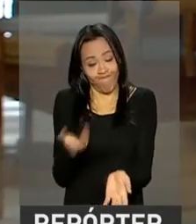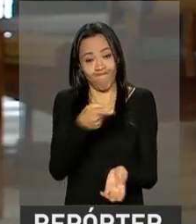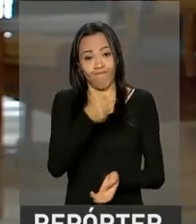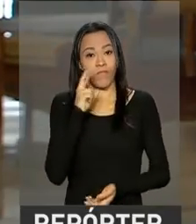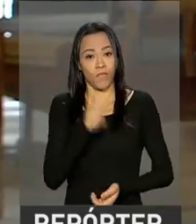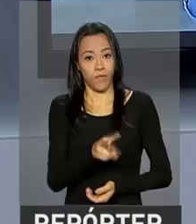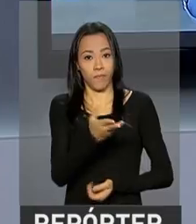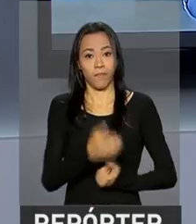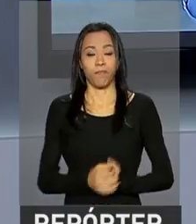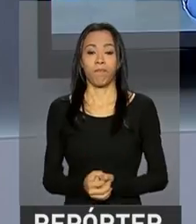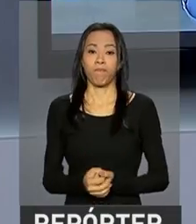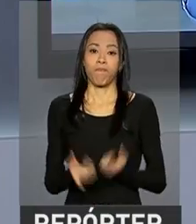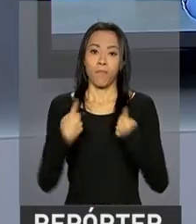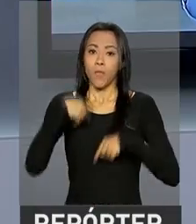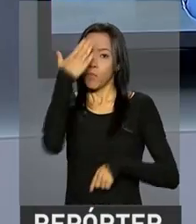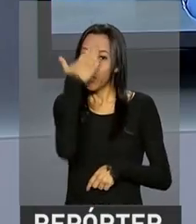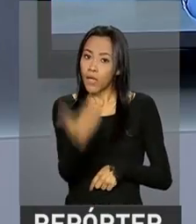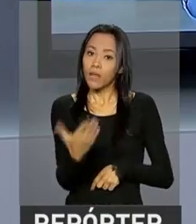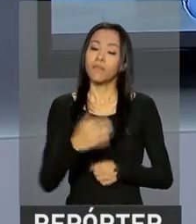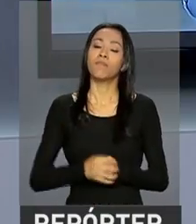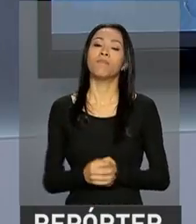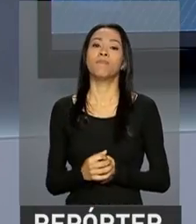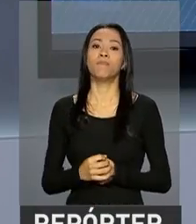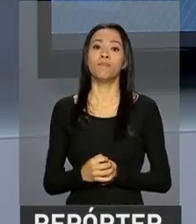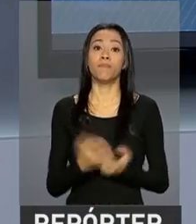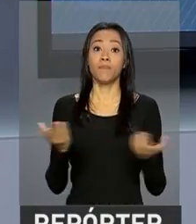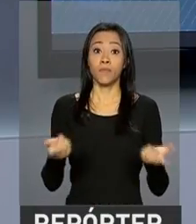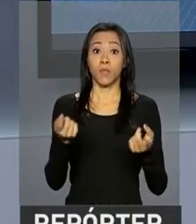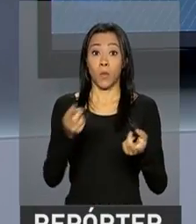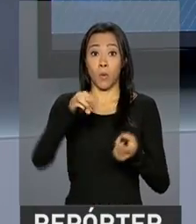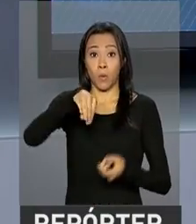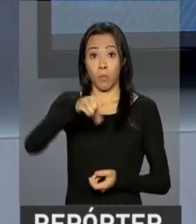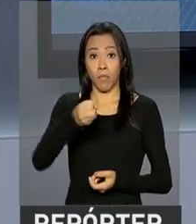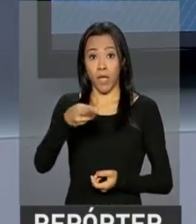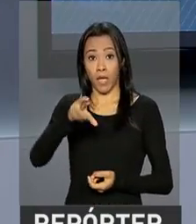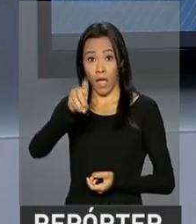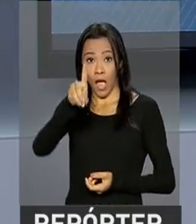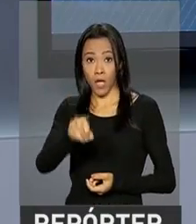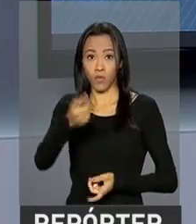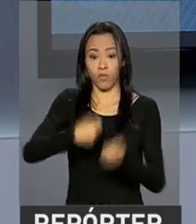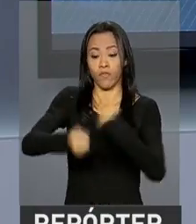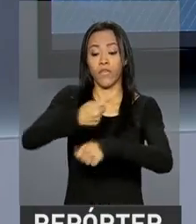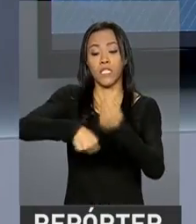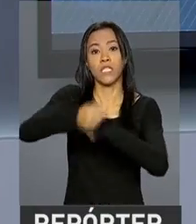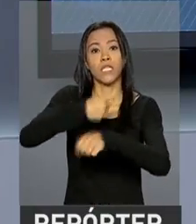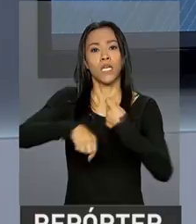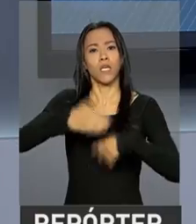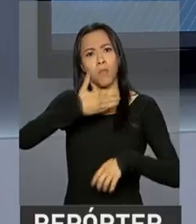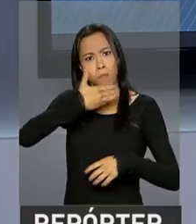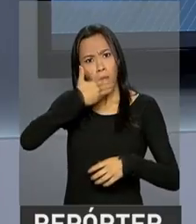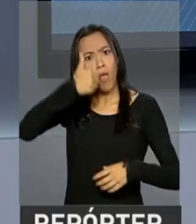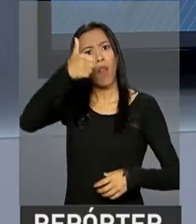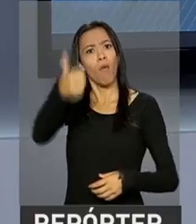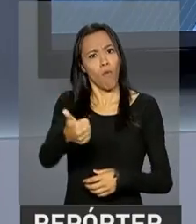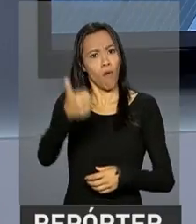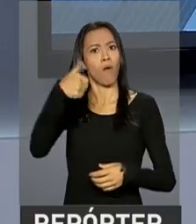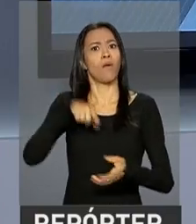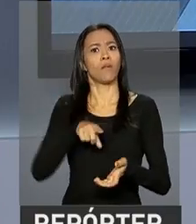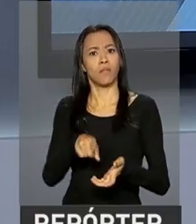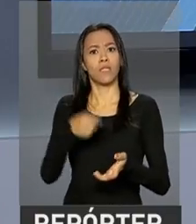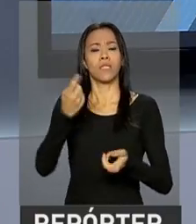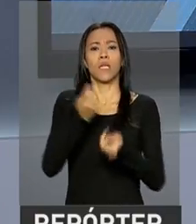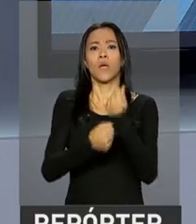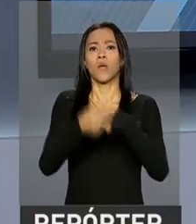você obrigada thaísa pela sua participação o mercado financeiro sinaliza mais uma vez a melhora nos indicar dores da economia